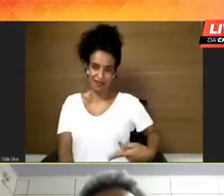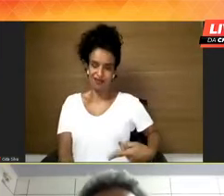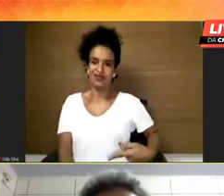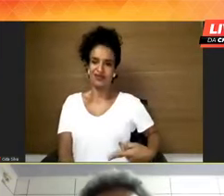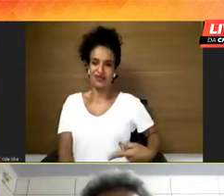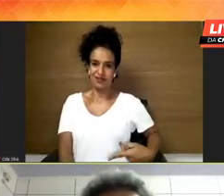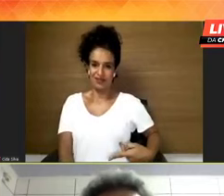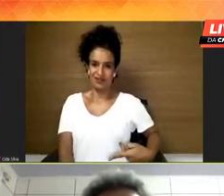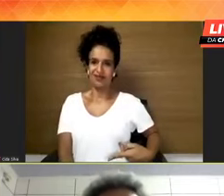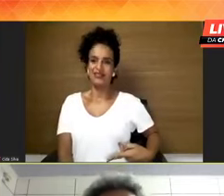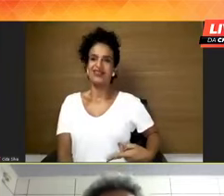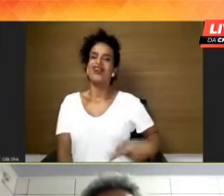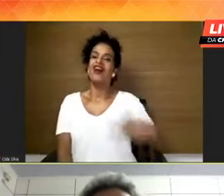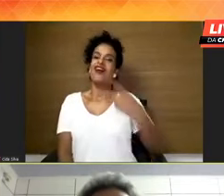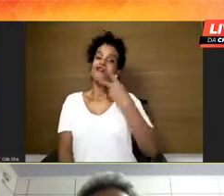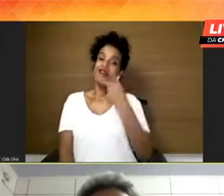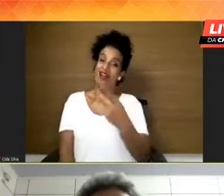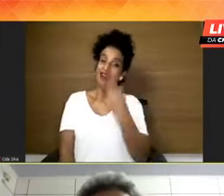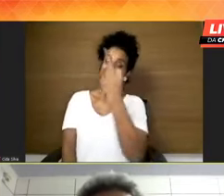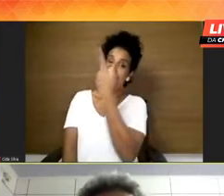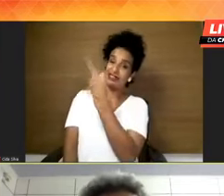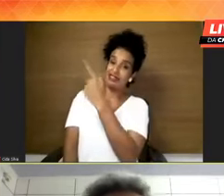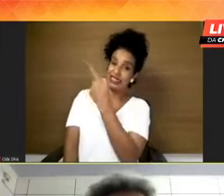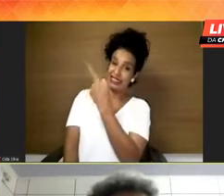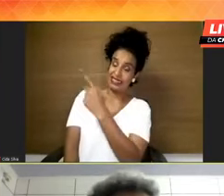suas falas, as suas,